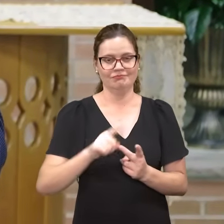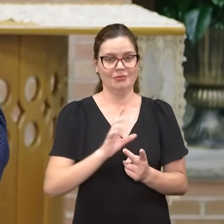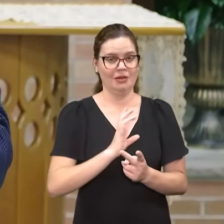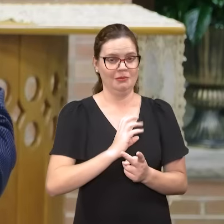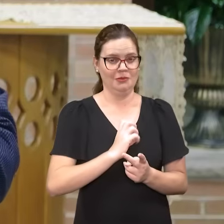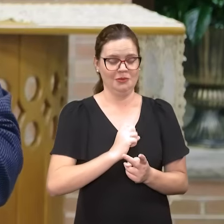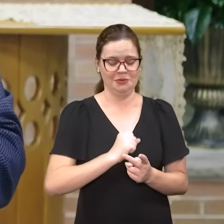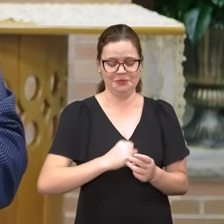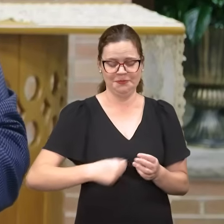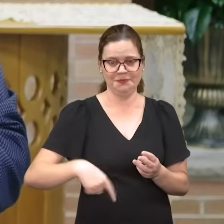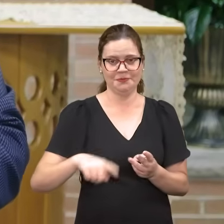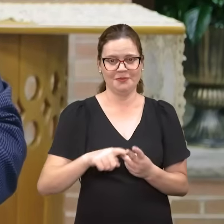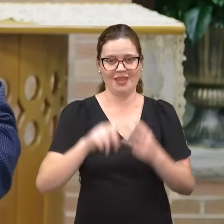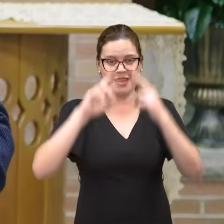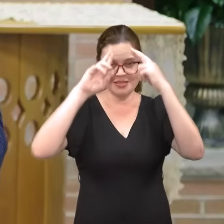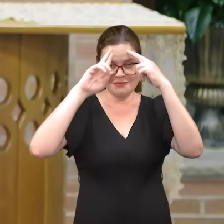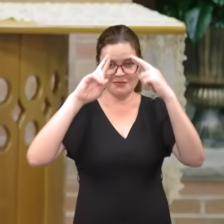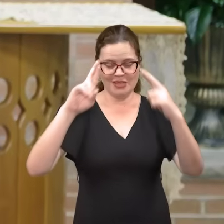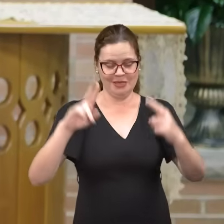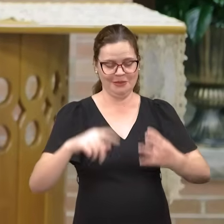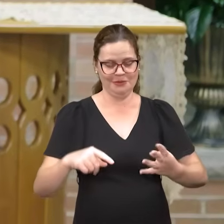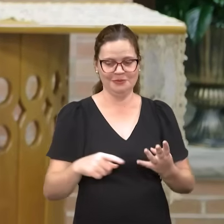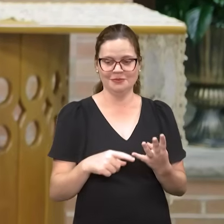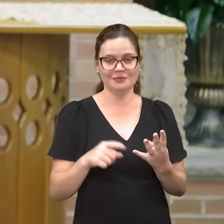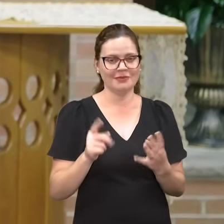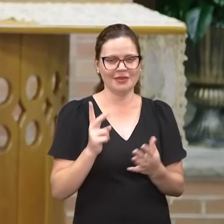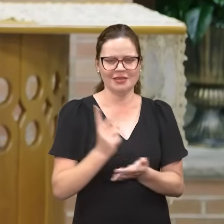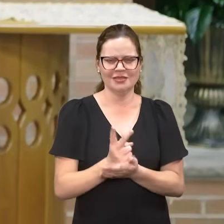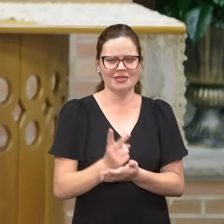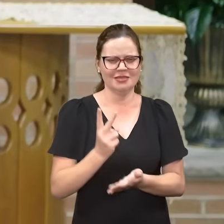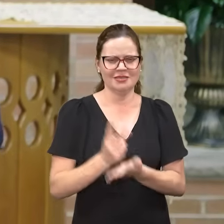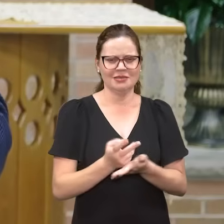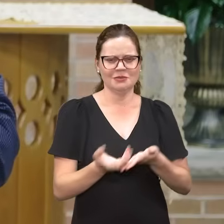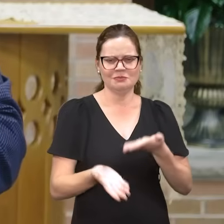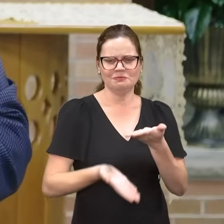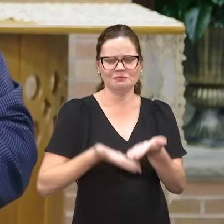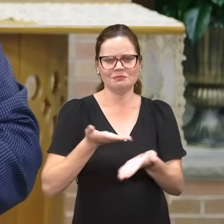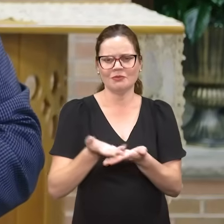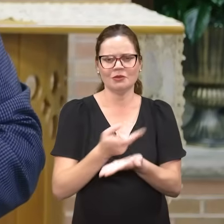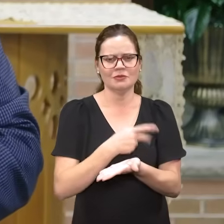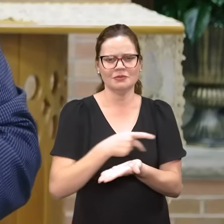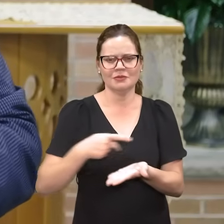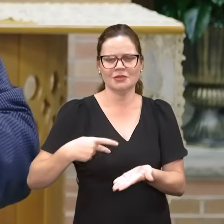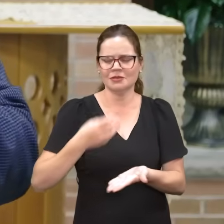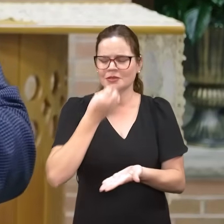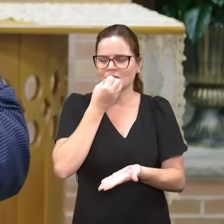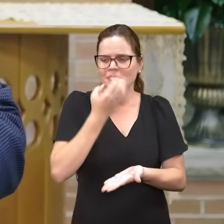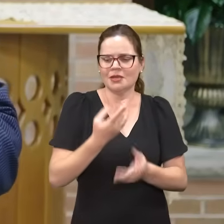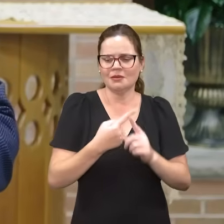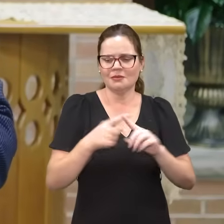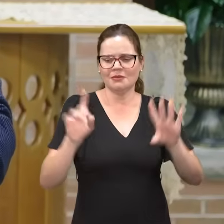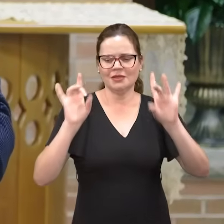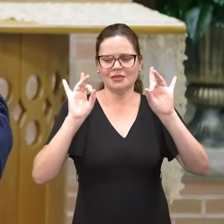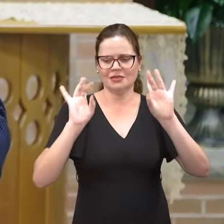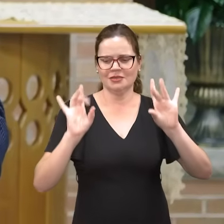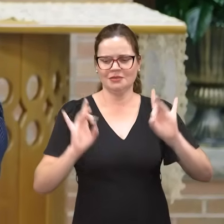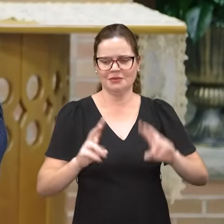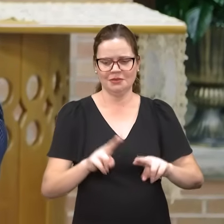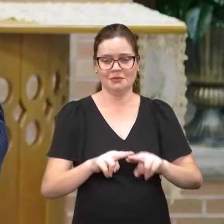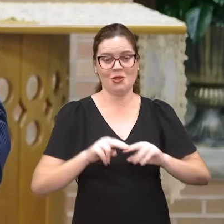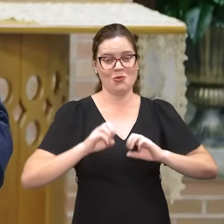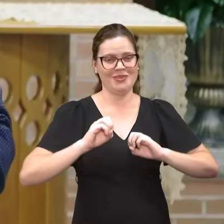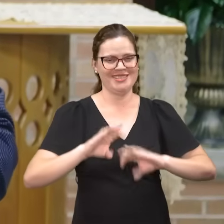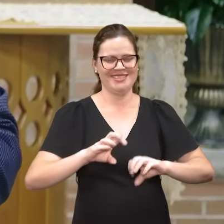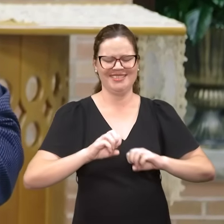o amor, o respeito, que ele sempre tratou os pastores, especialmente pelo